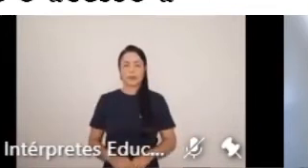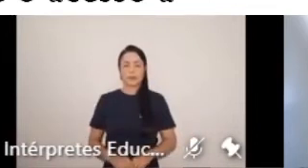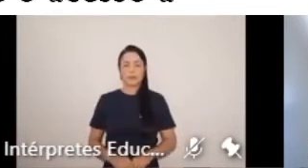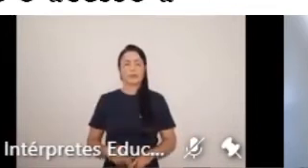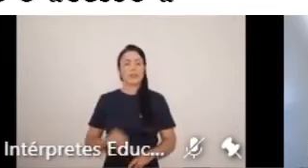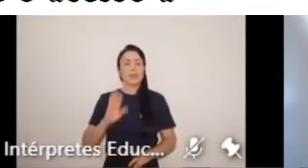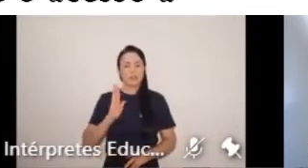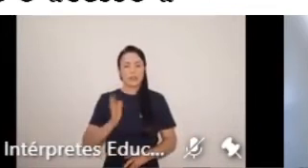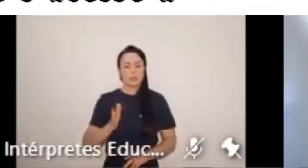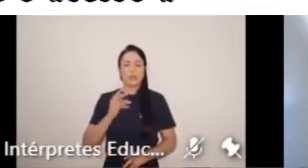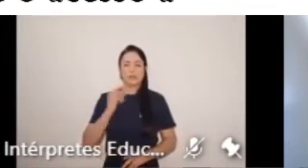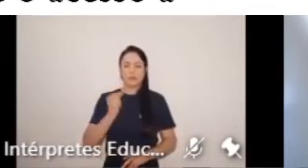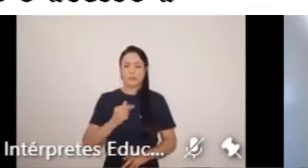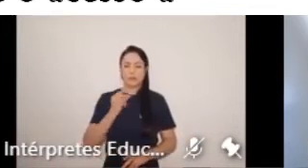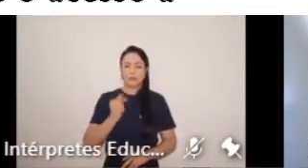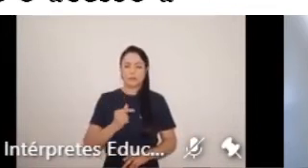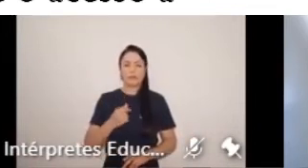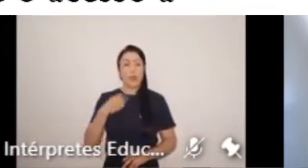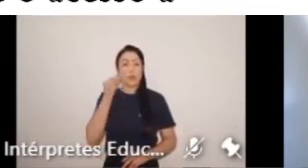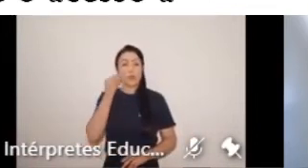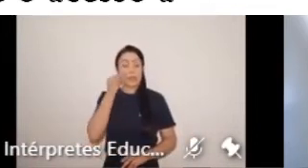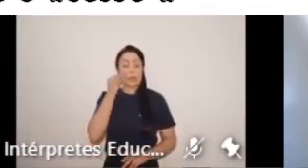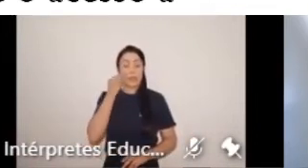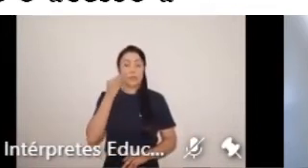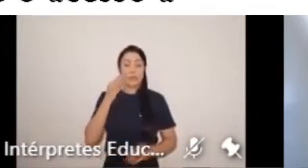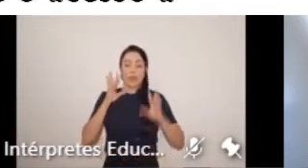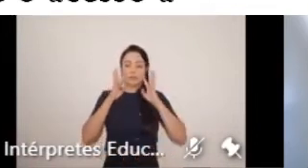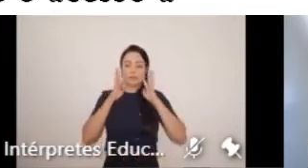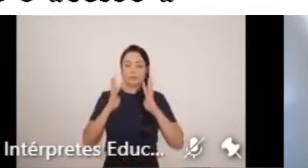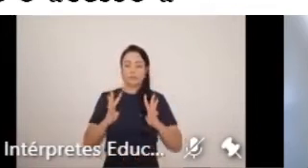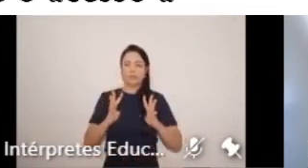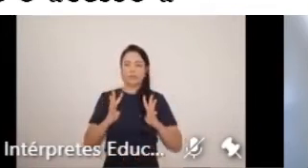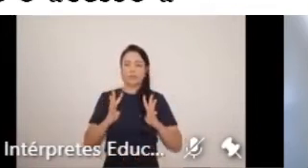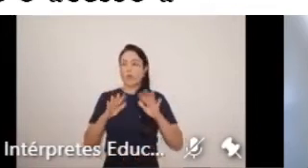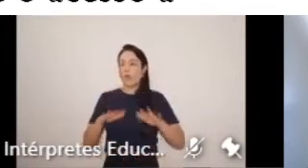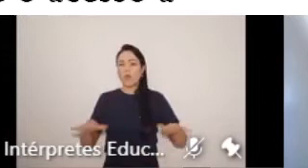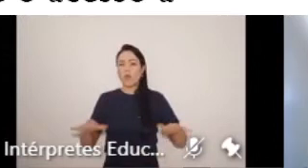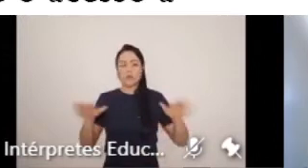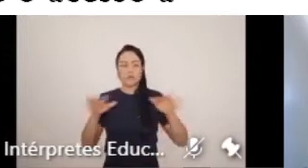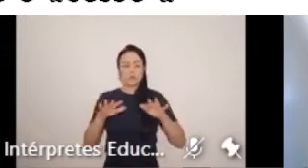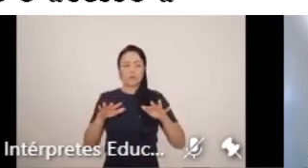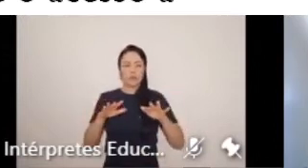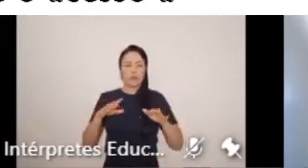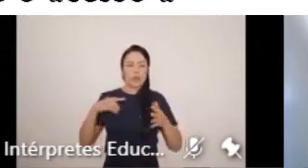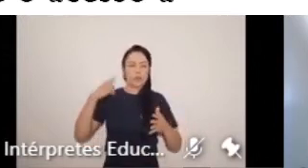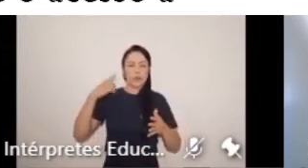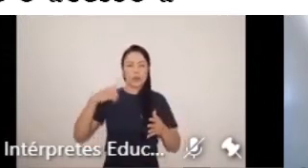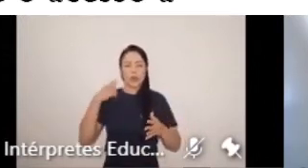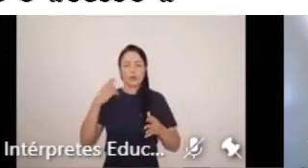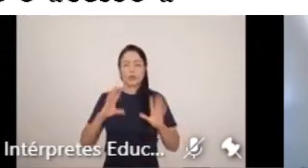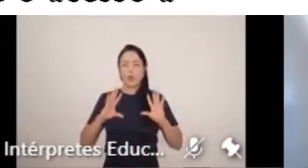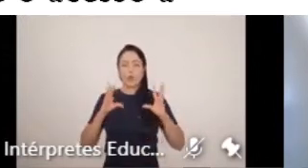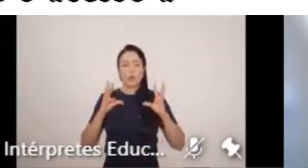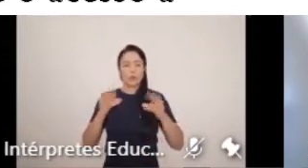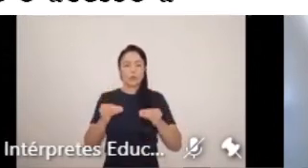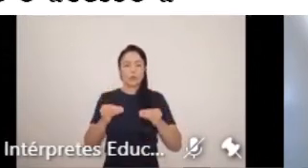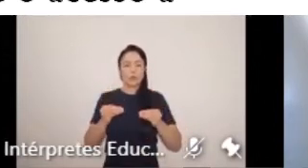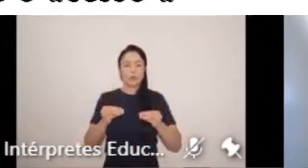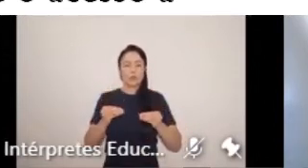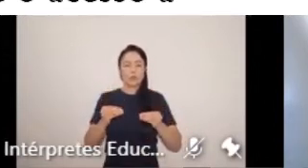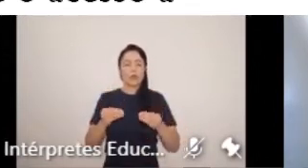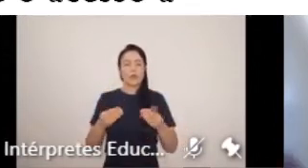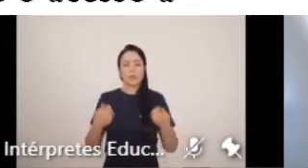tempo eu tenho tentado chamar a atenção dentro da Defensoria Pública, né? A necessidade de, dentro dessa lógica